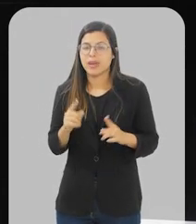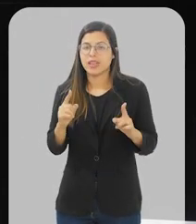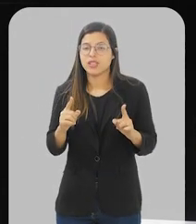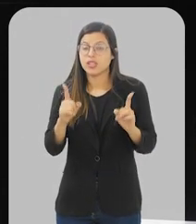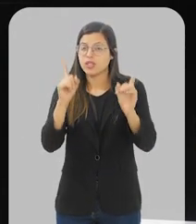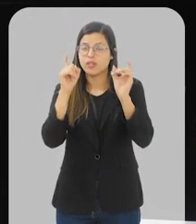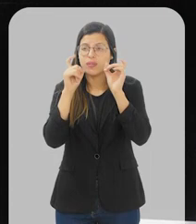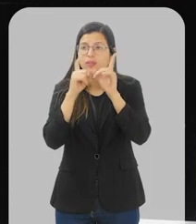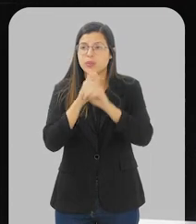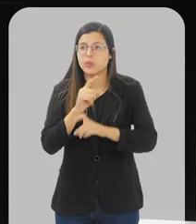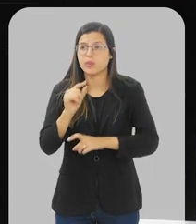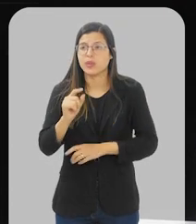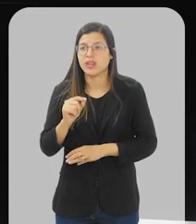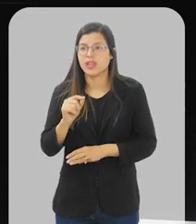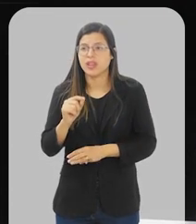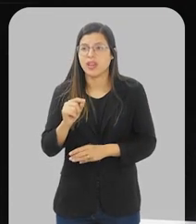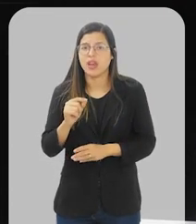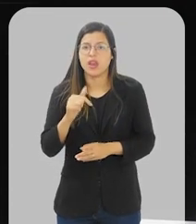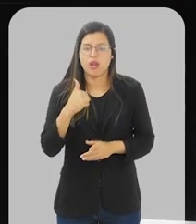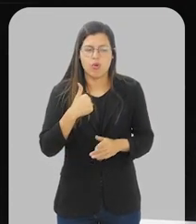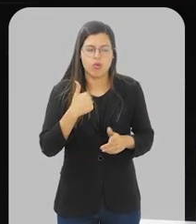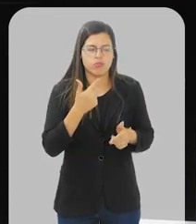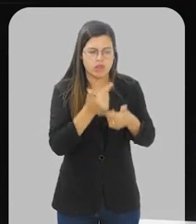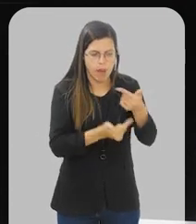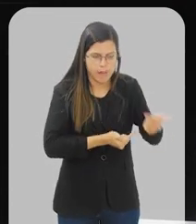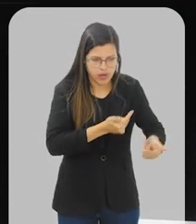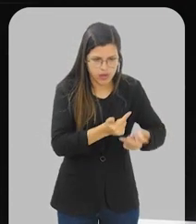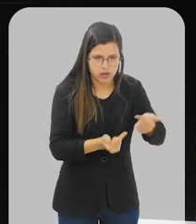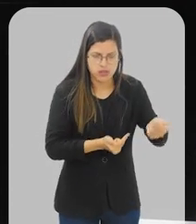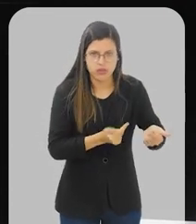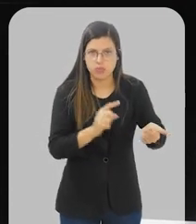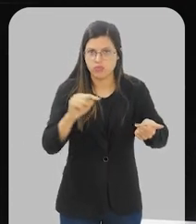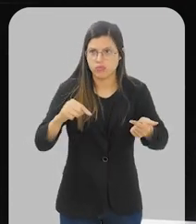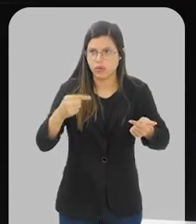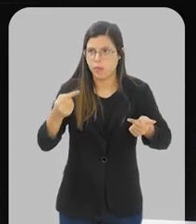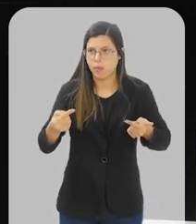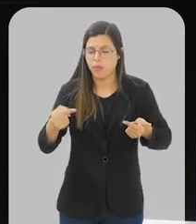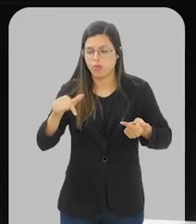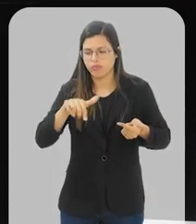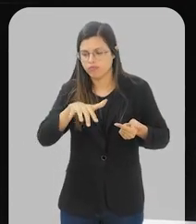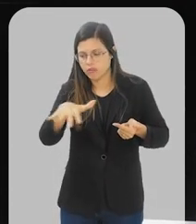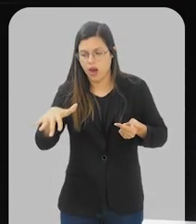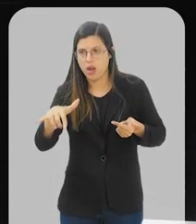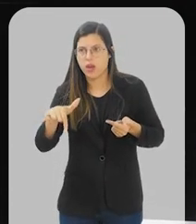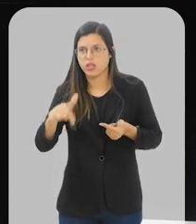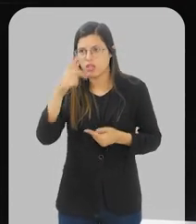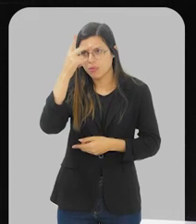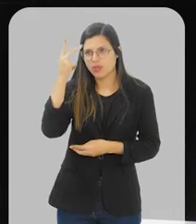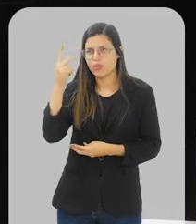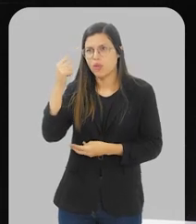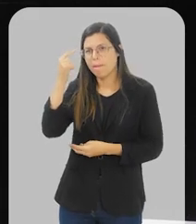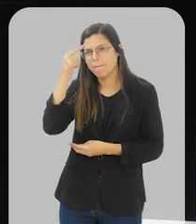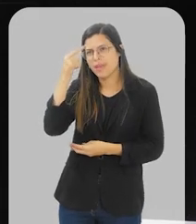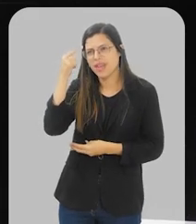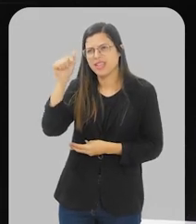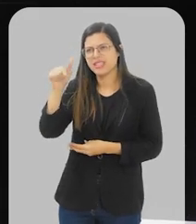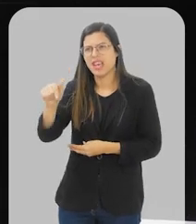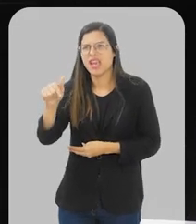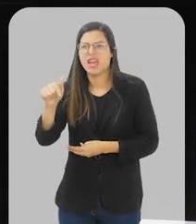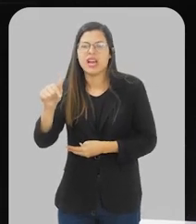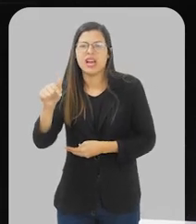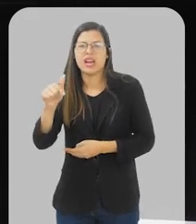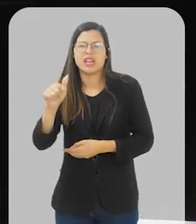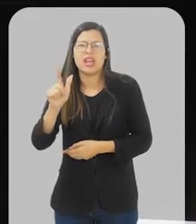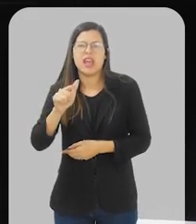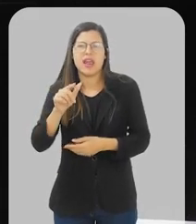Mas dificilmente eu vou. O tempo que eu não estou trabalhando, eu às vezes as pessoas acham até que o Pablo